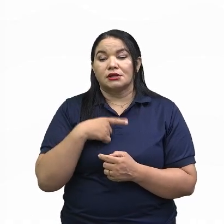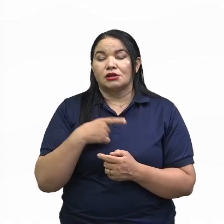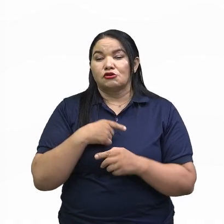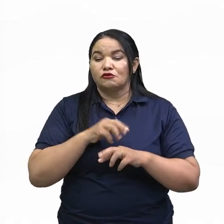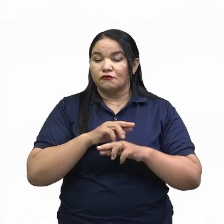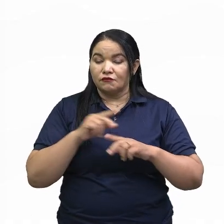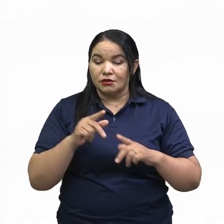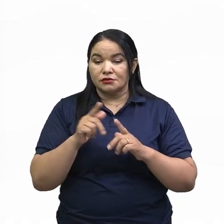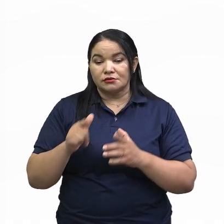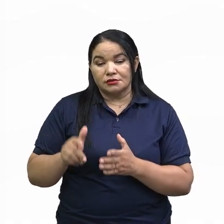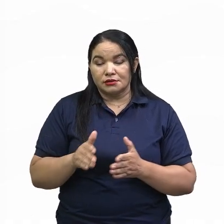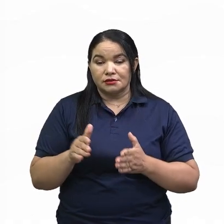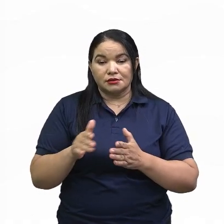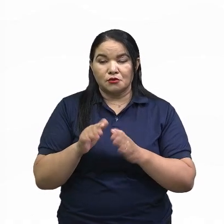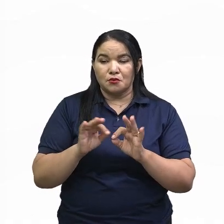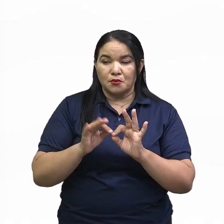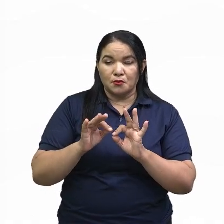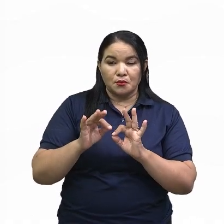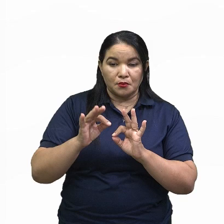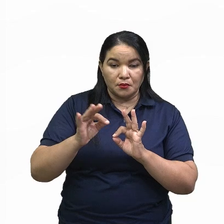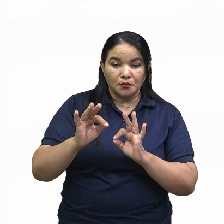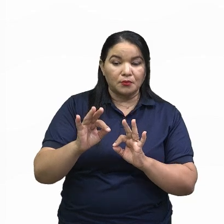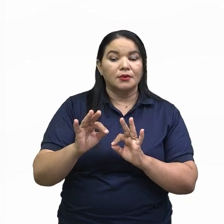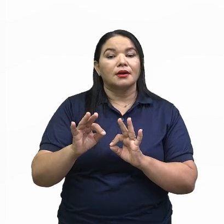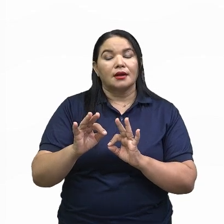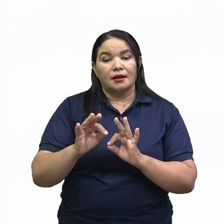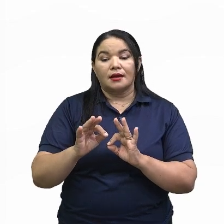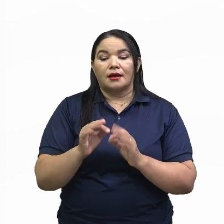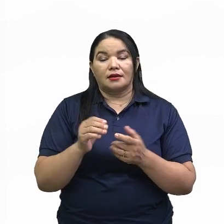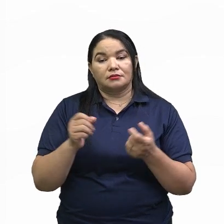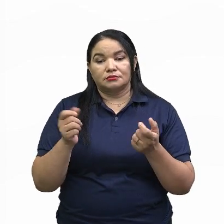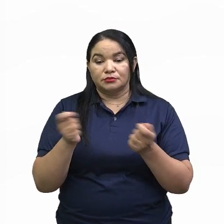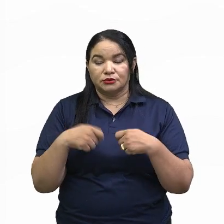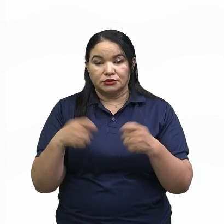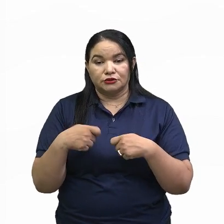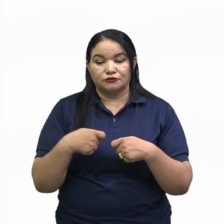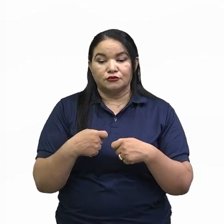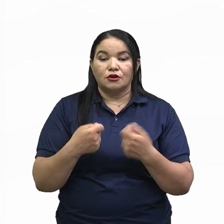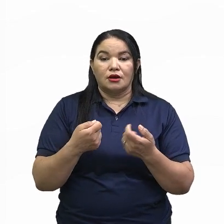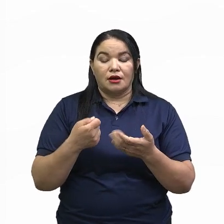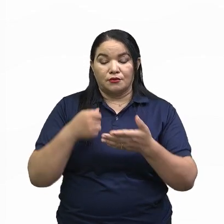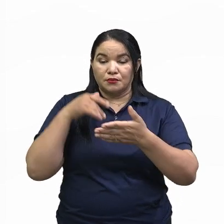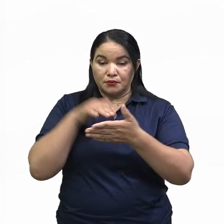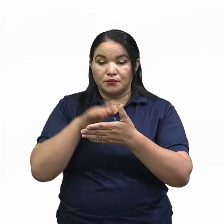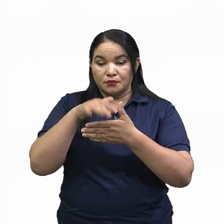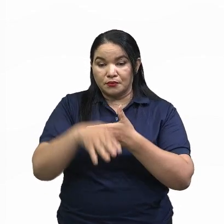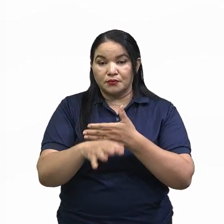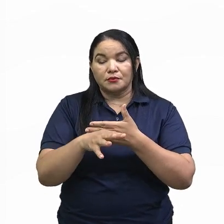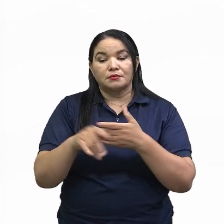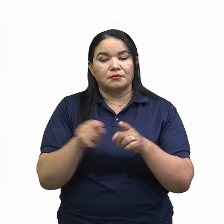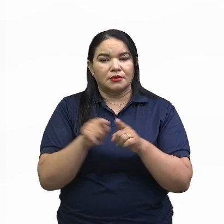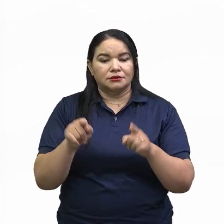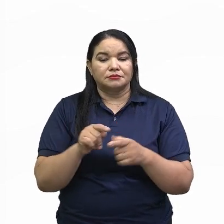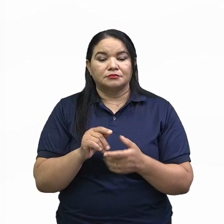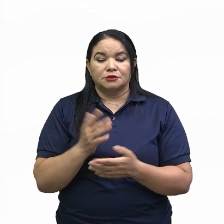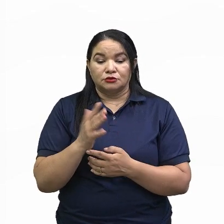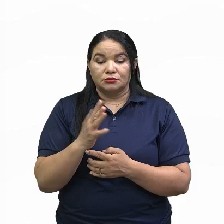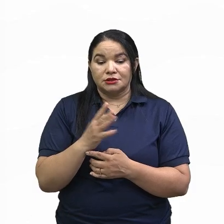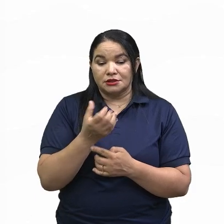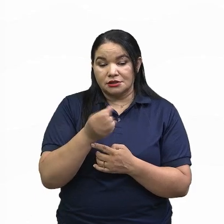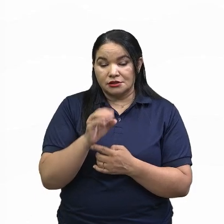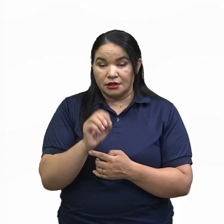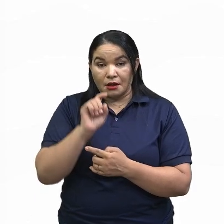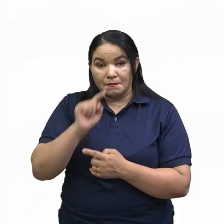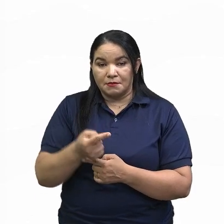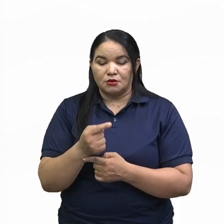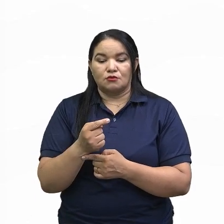extensos rios planálticos que favorecem a geração de hidroeletricidade. O mundo conta atualmente com mais de 60 mil usinas,